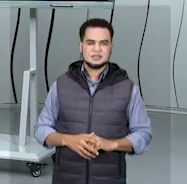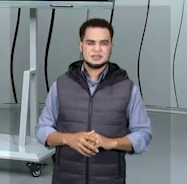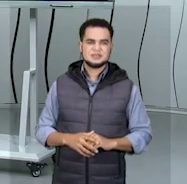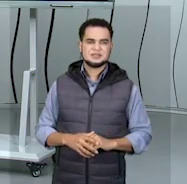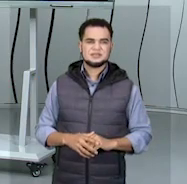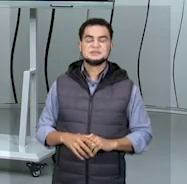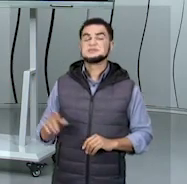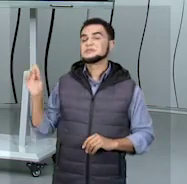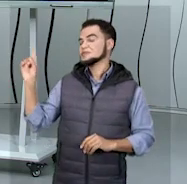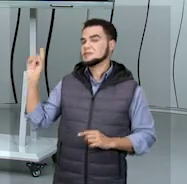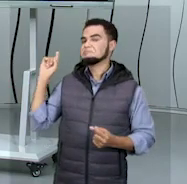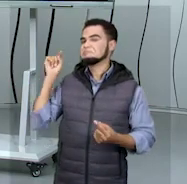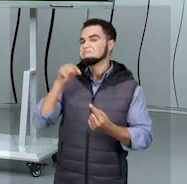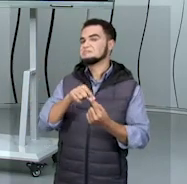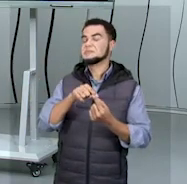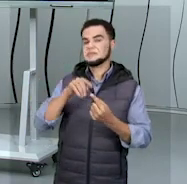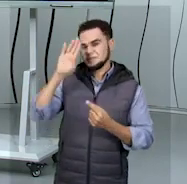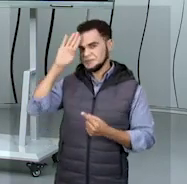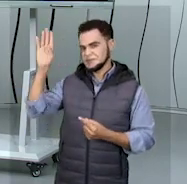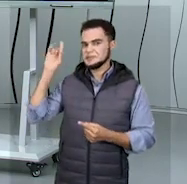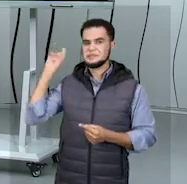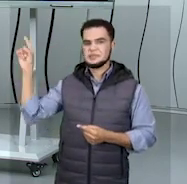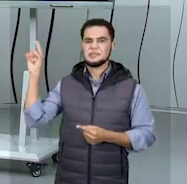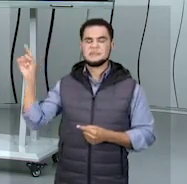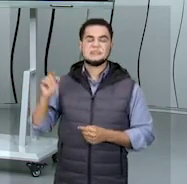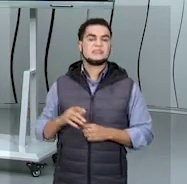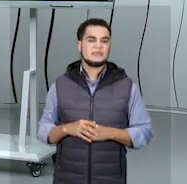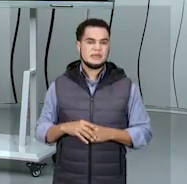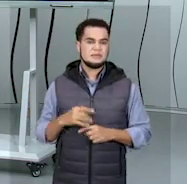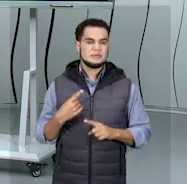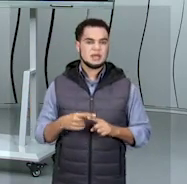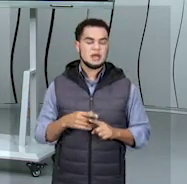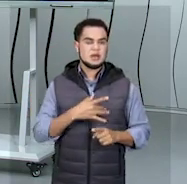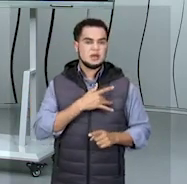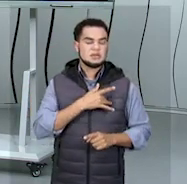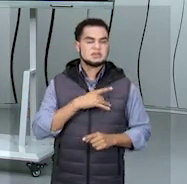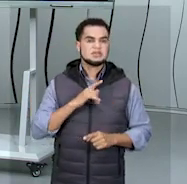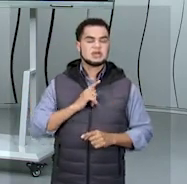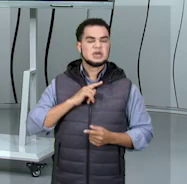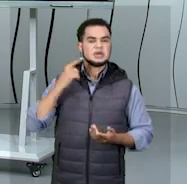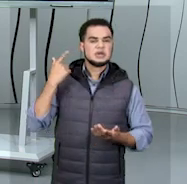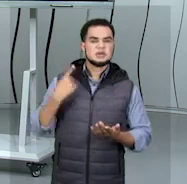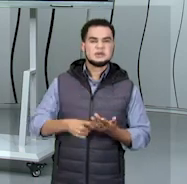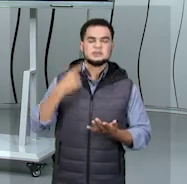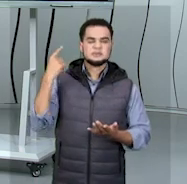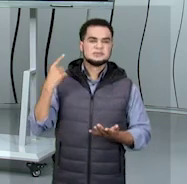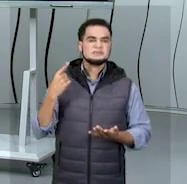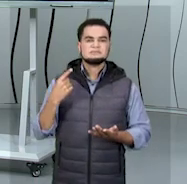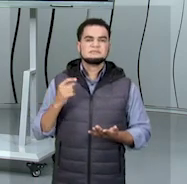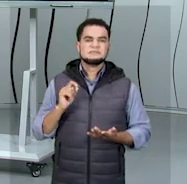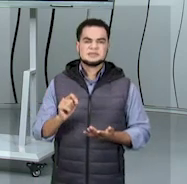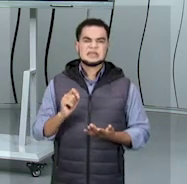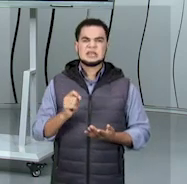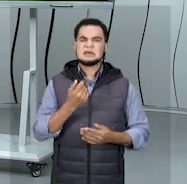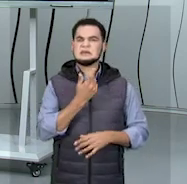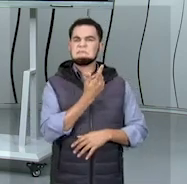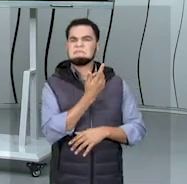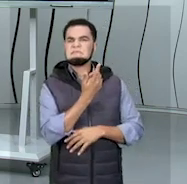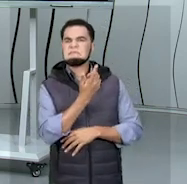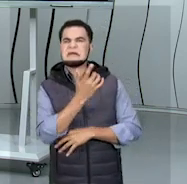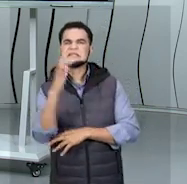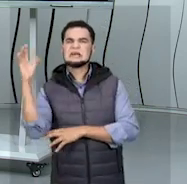do romantismo? Então, enquanto o romantismo tinha um compromisso marcado muito grande com a paisagem,